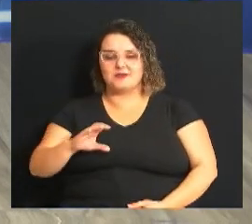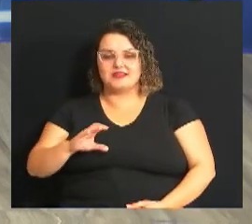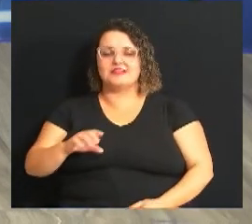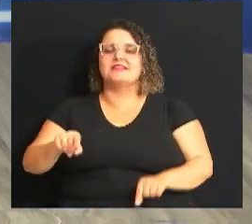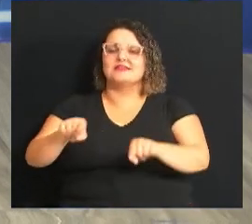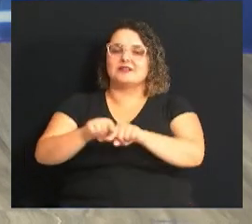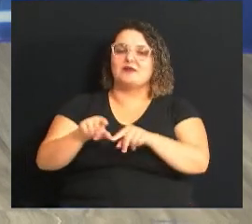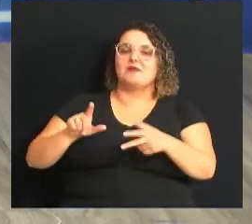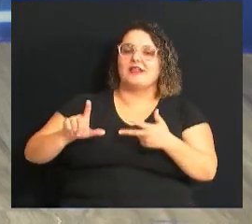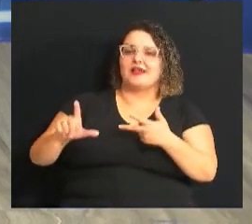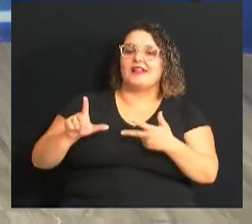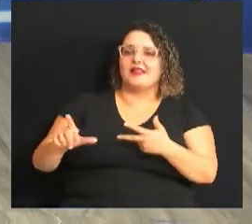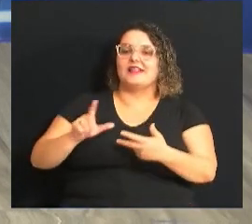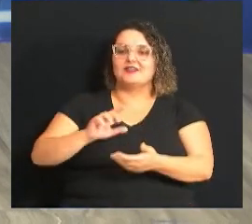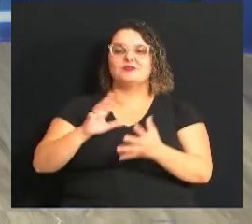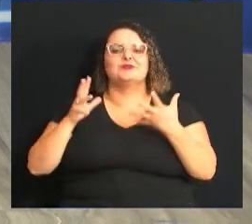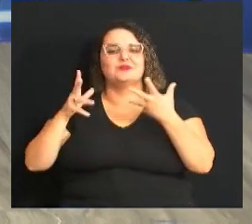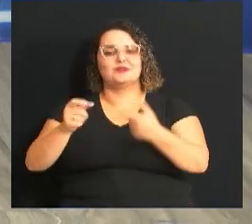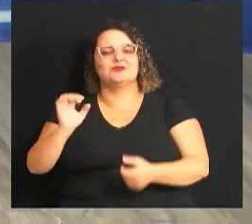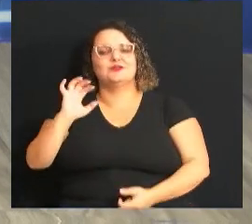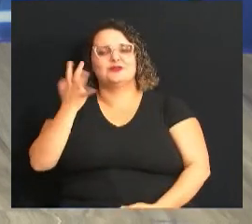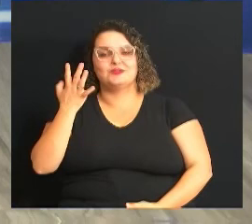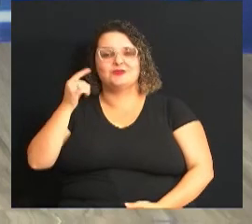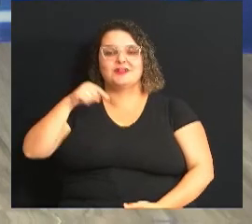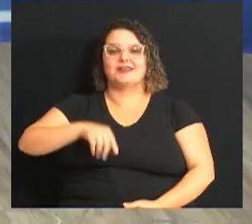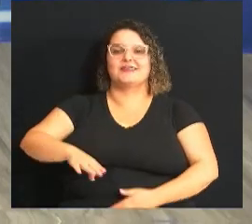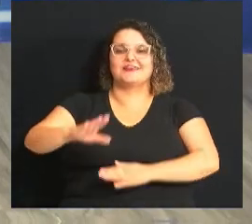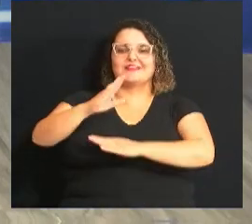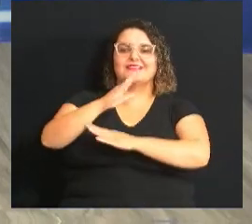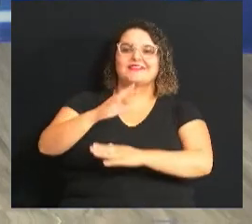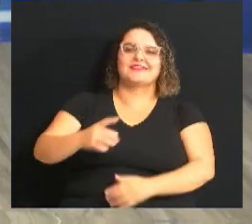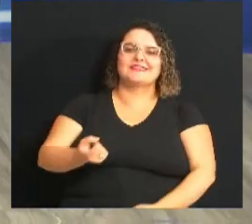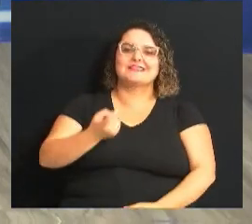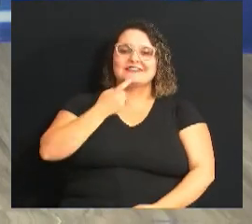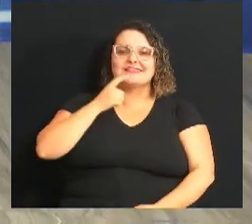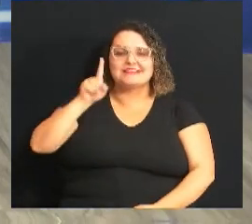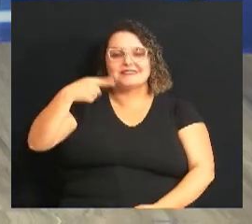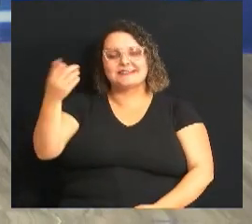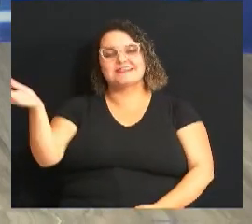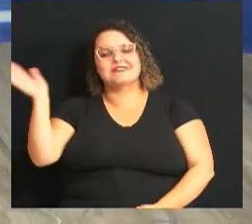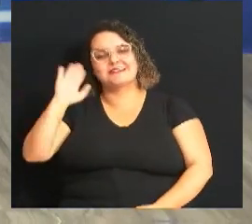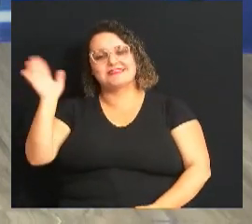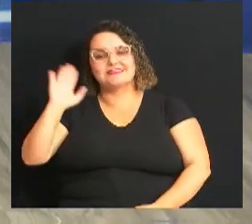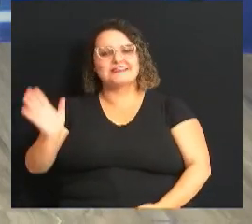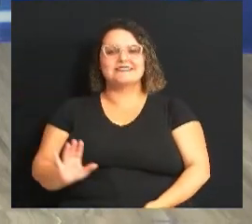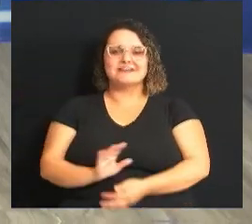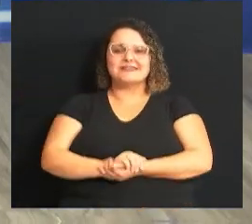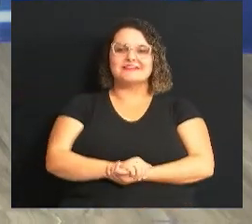também do Legislativo, tudo que acontece aqui na Câmara de Campinas. Então, até mais. Tchau, tchau.